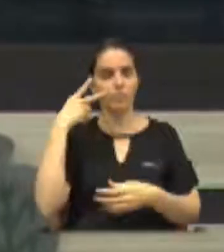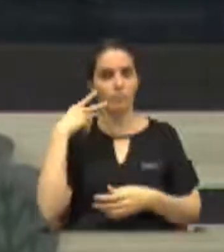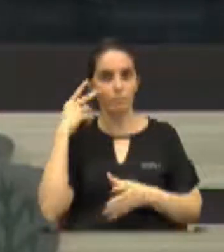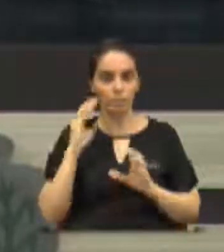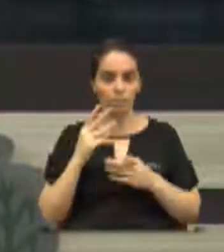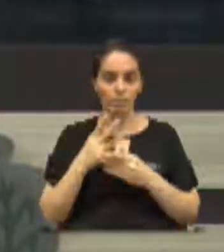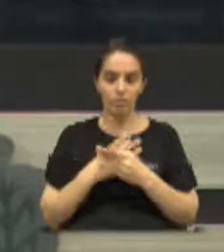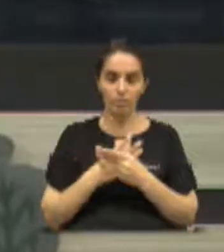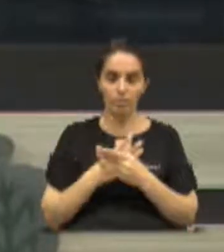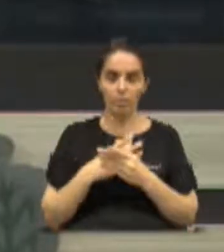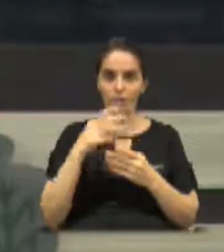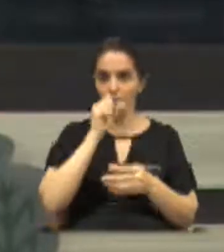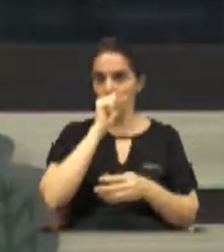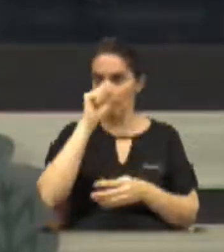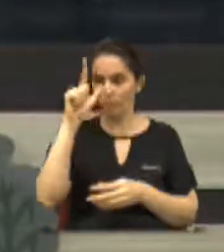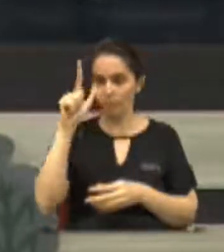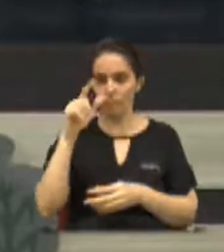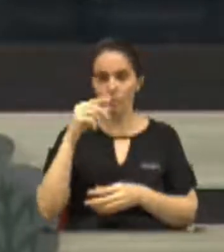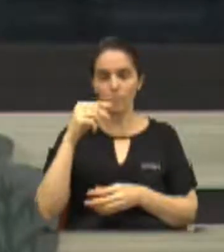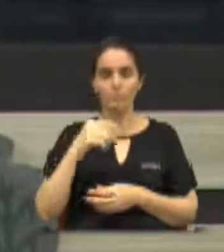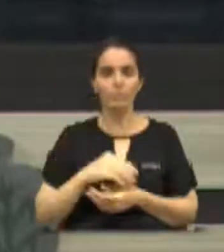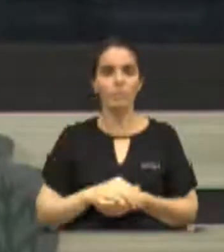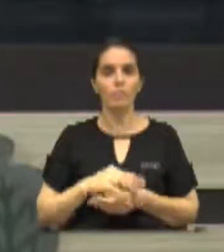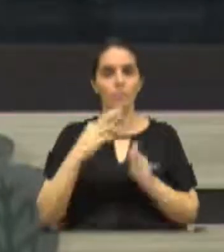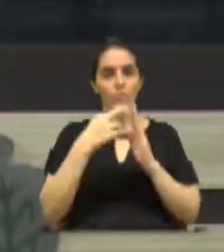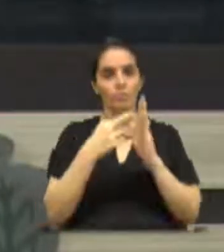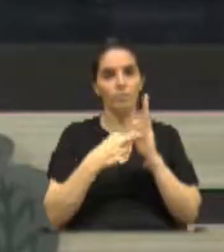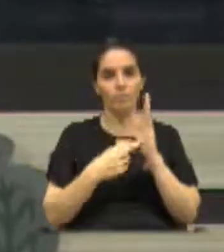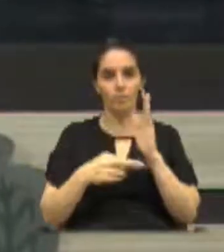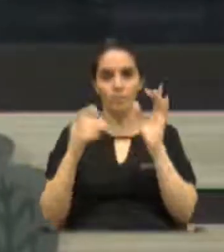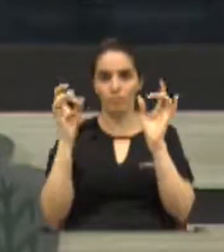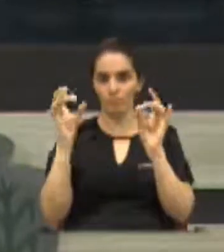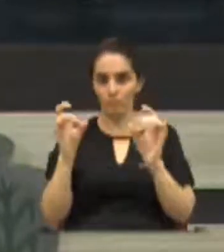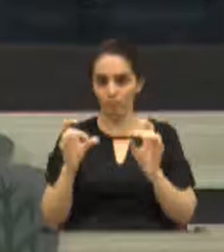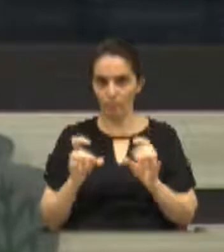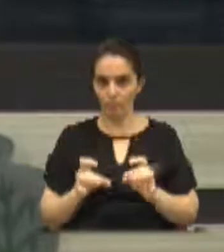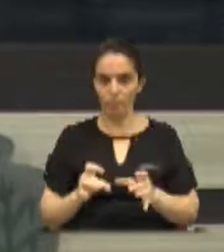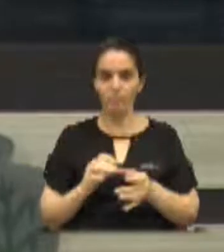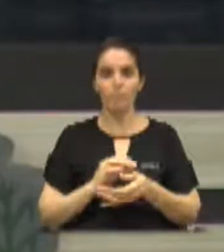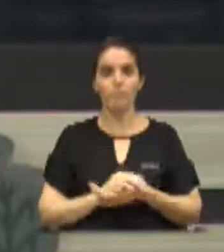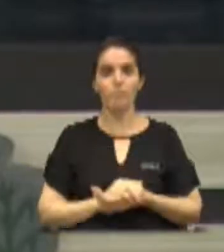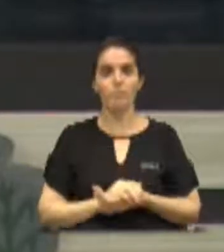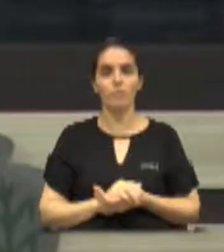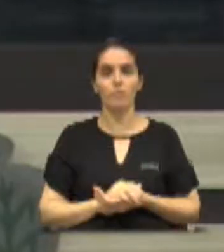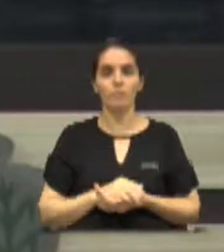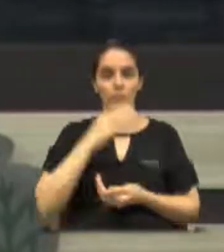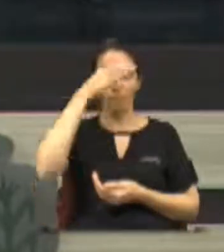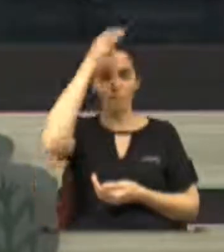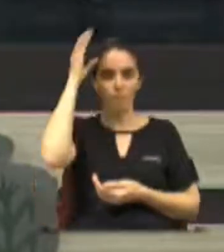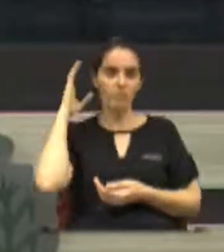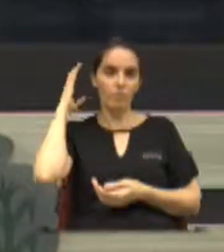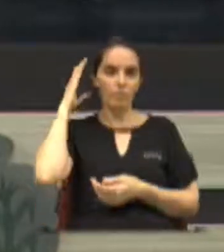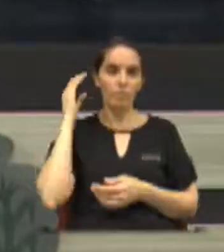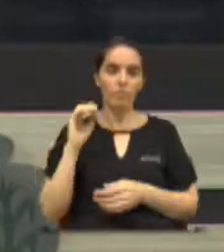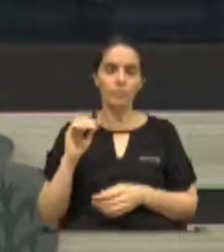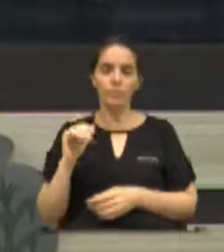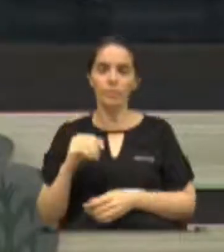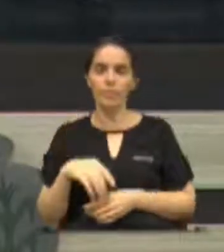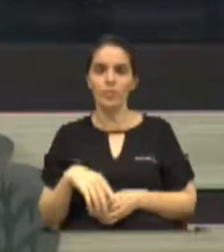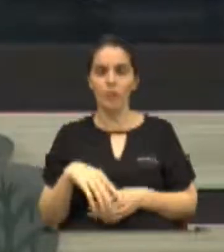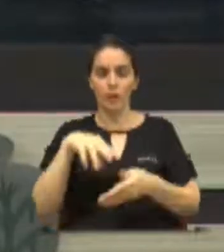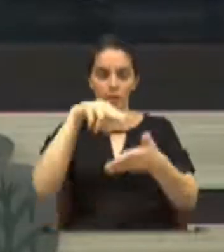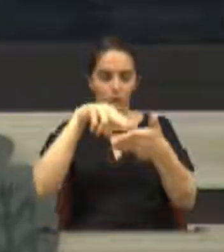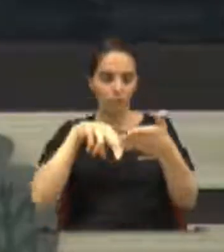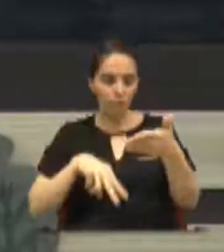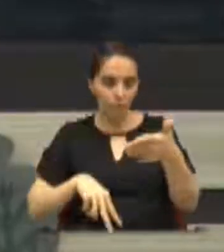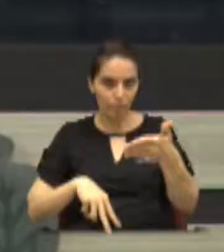Câmara Municipal de Limeira, São Paulo. Relatório especial. Nobres colegas, no uso e desempenho de minhas funções legais e